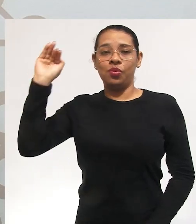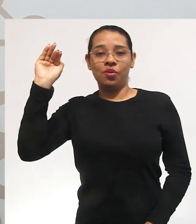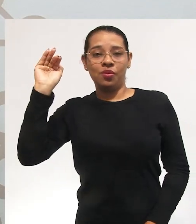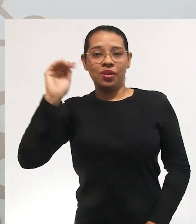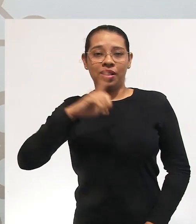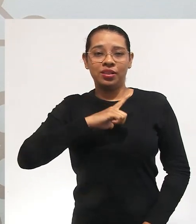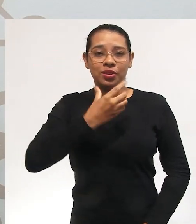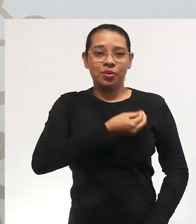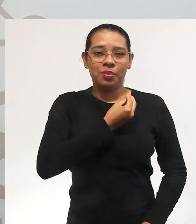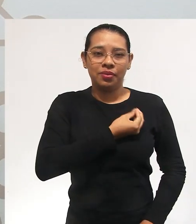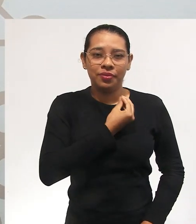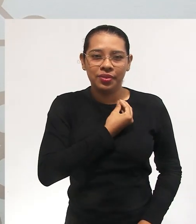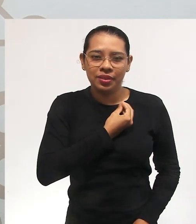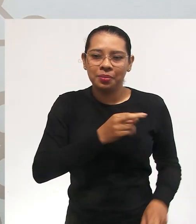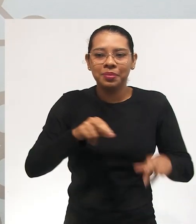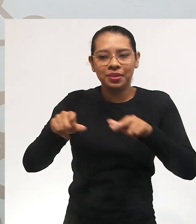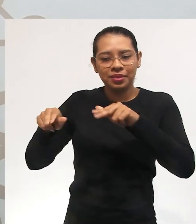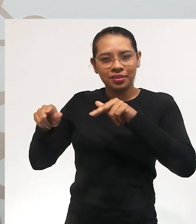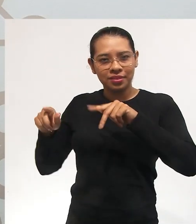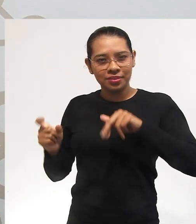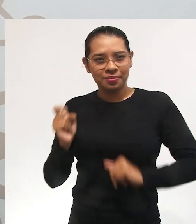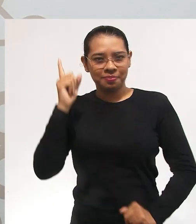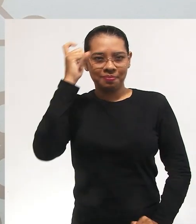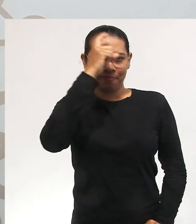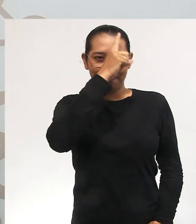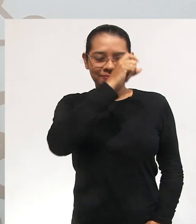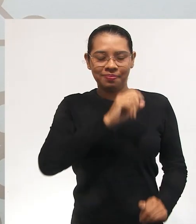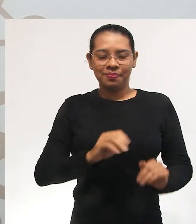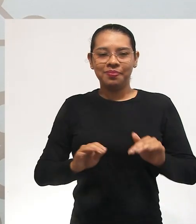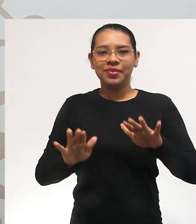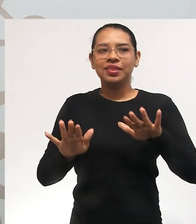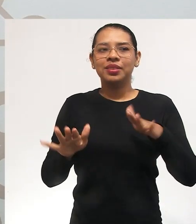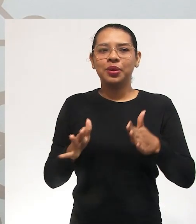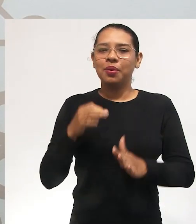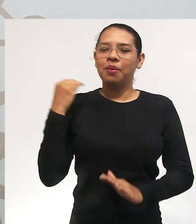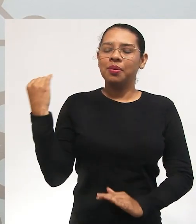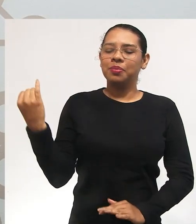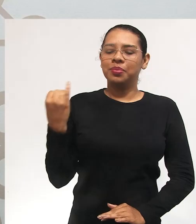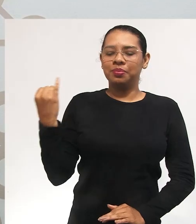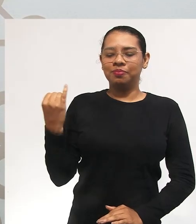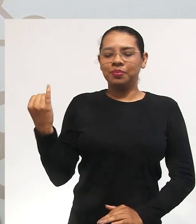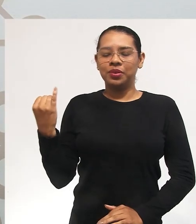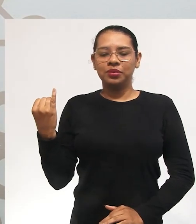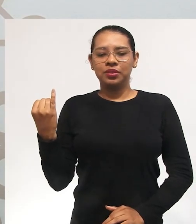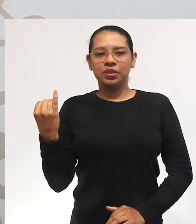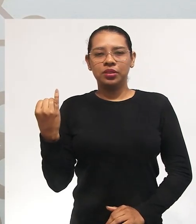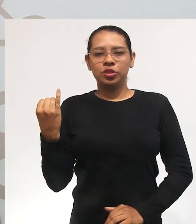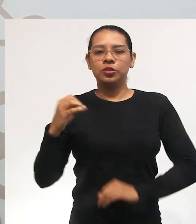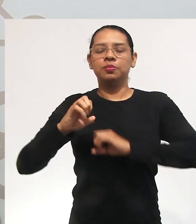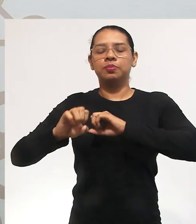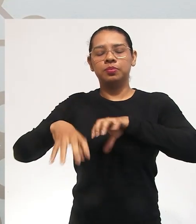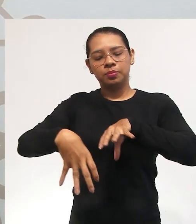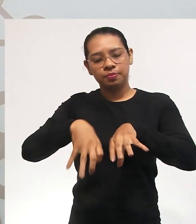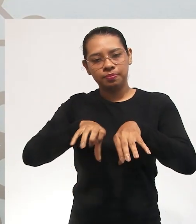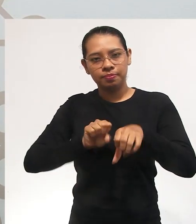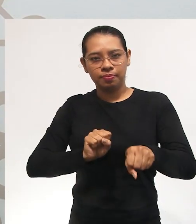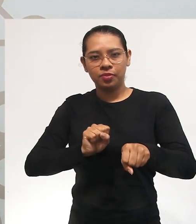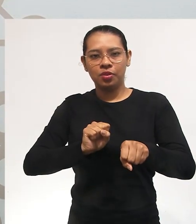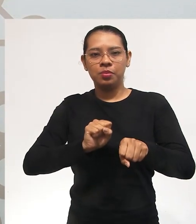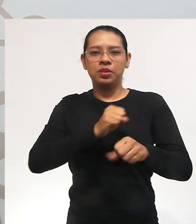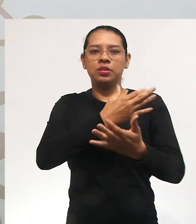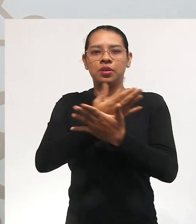repercutir para o resto da vida. Então, por isso a importância